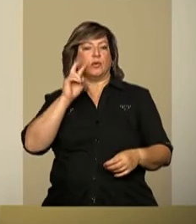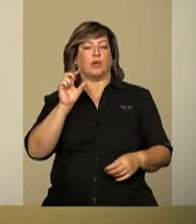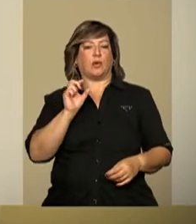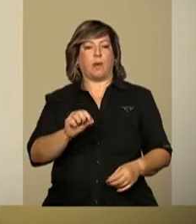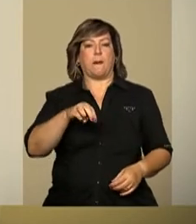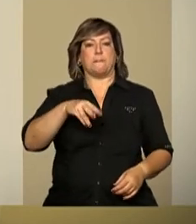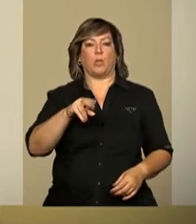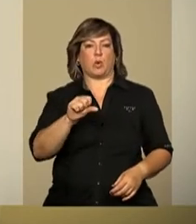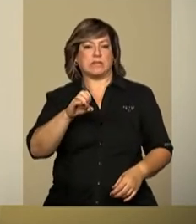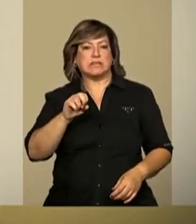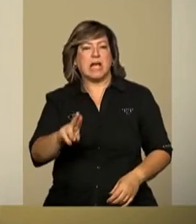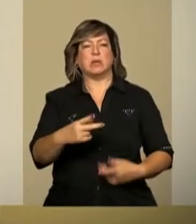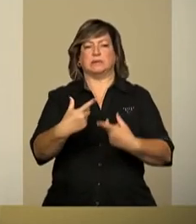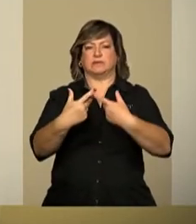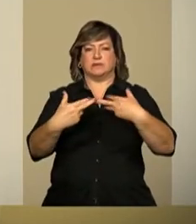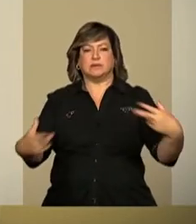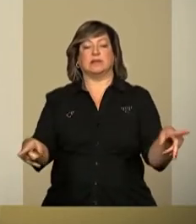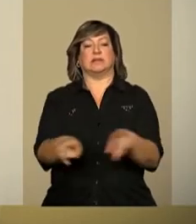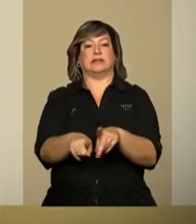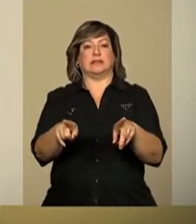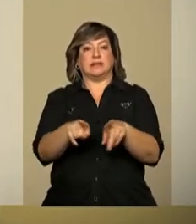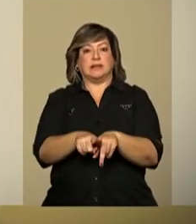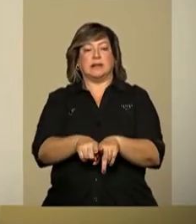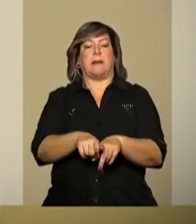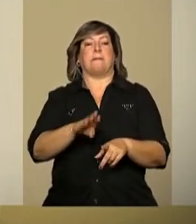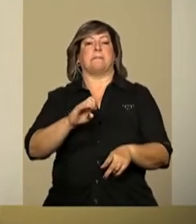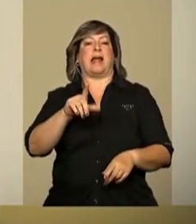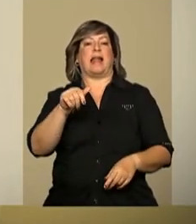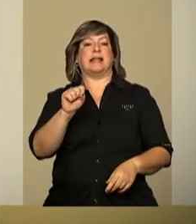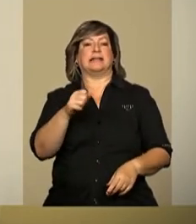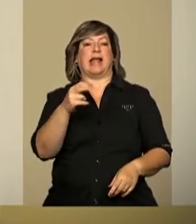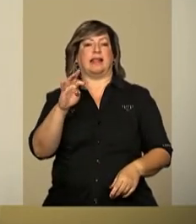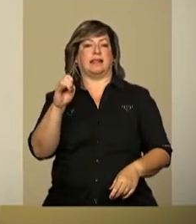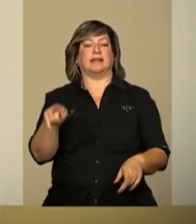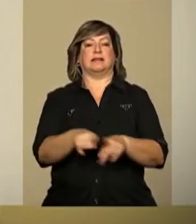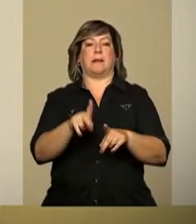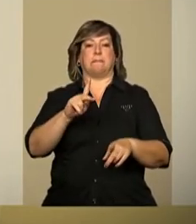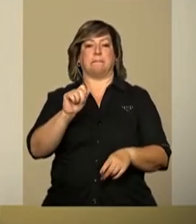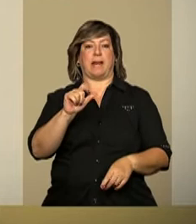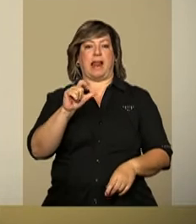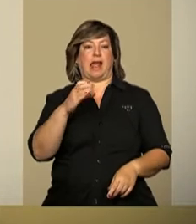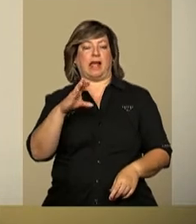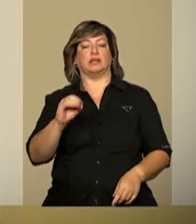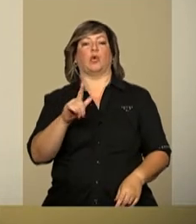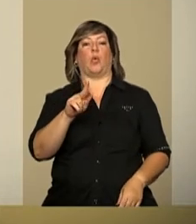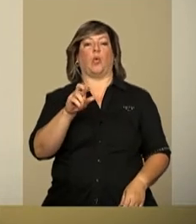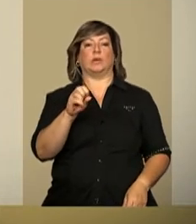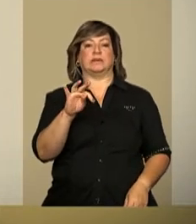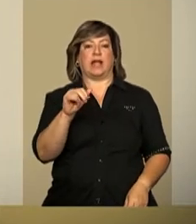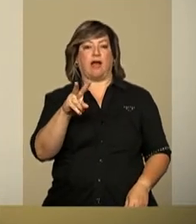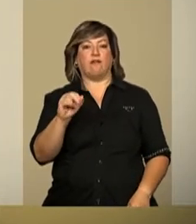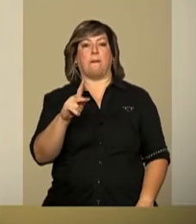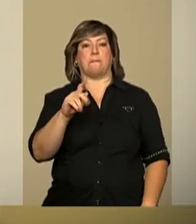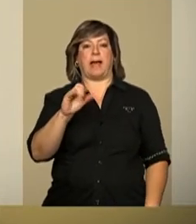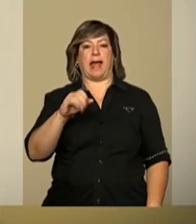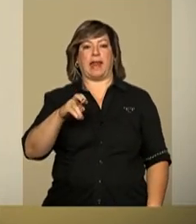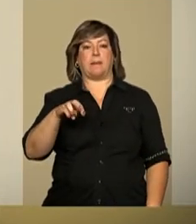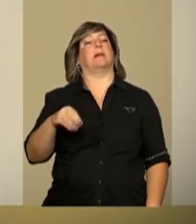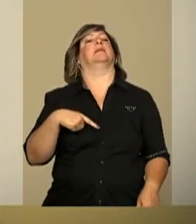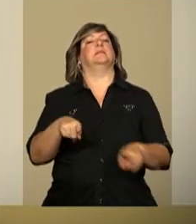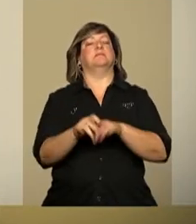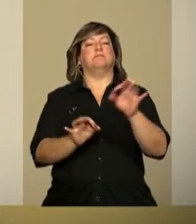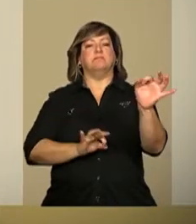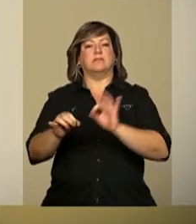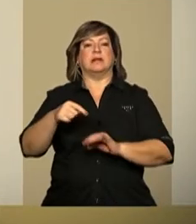vamos também restaurar o Museu Nacional de Belas Artes e o palácio Gustavo Capanema que é um edifício Modernista